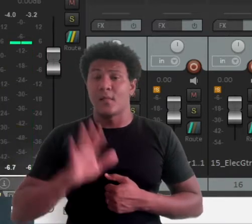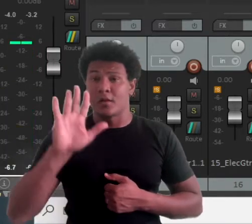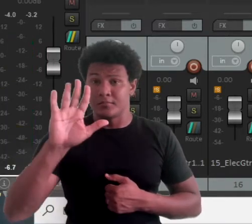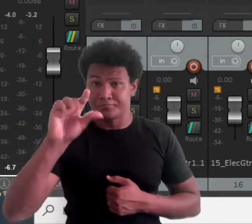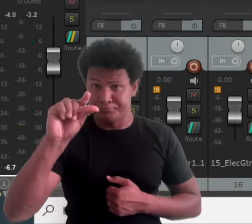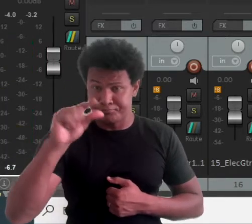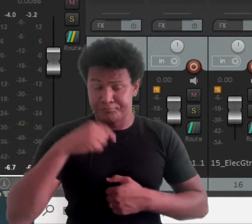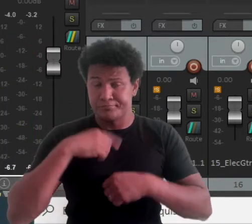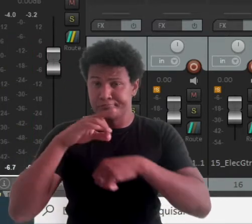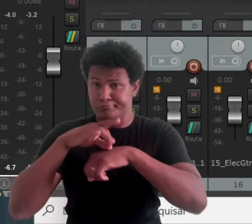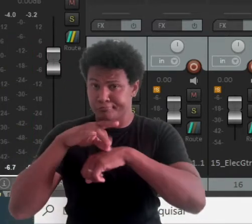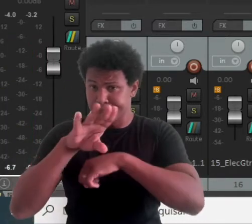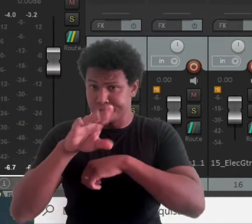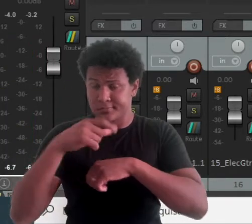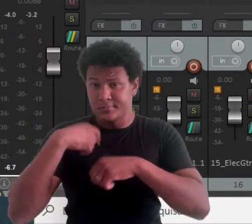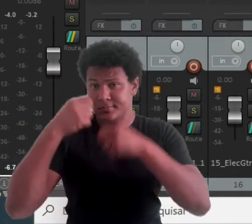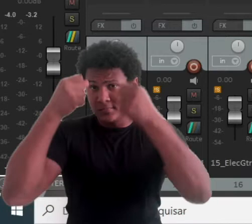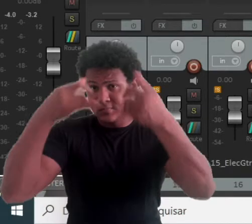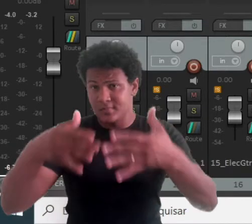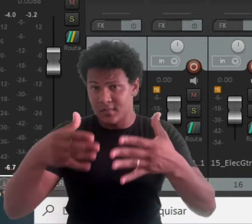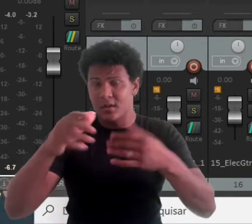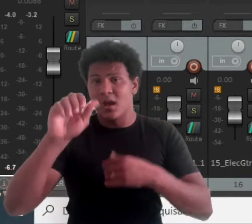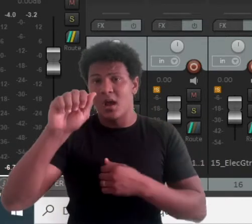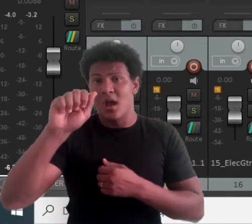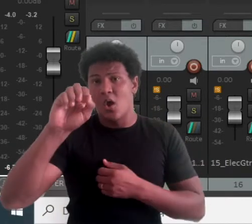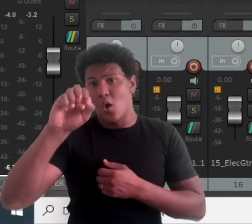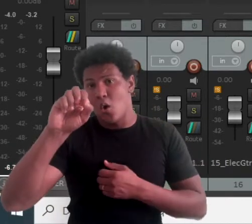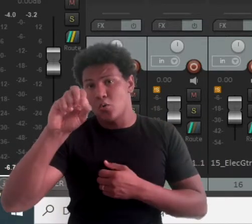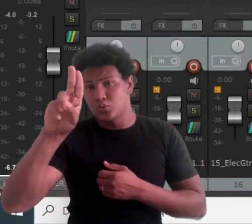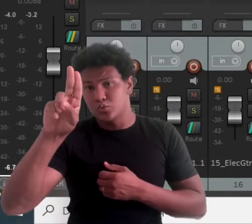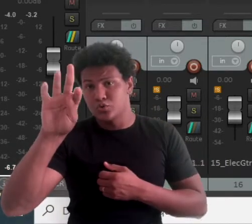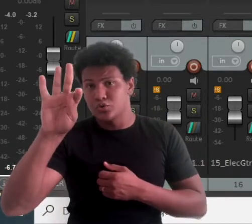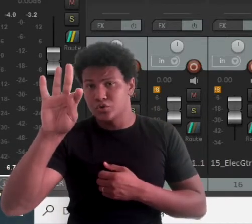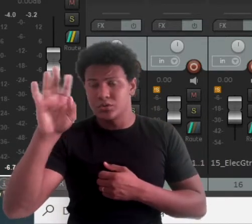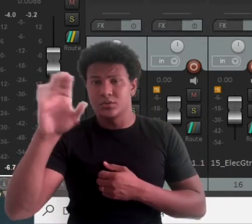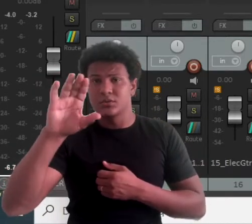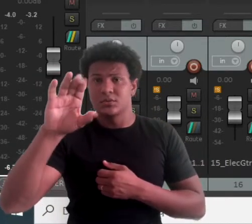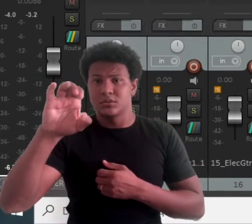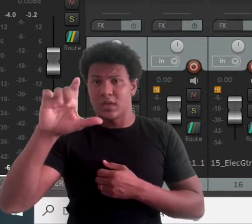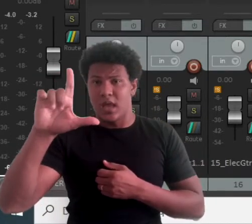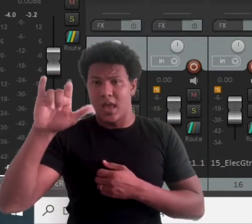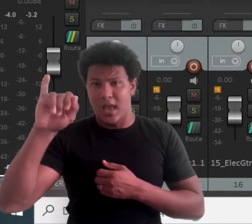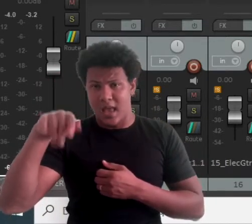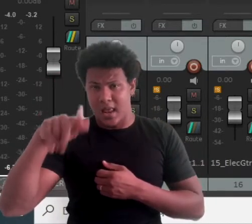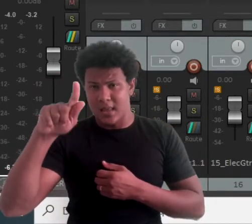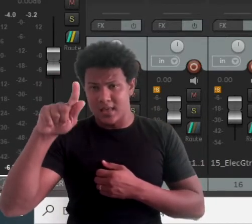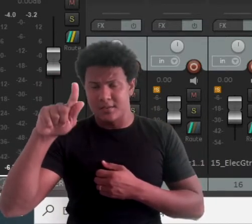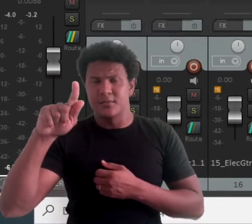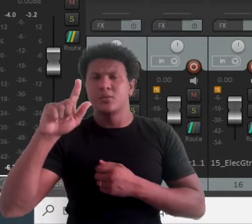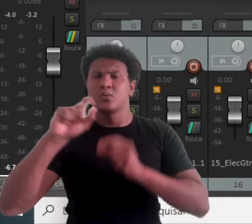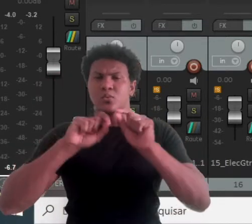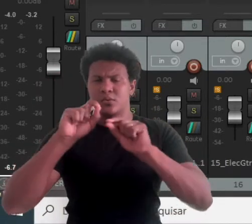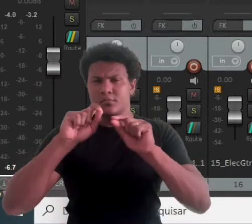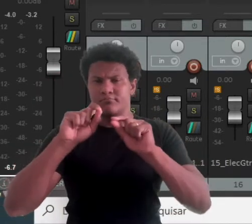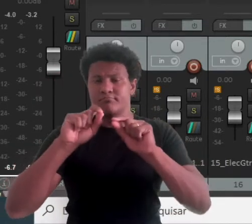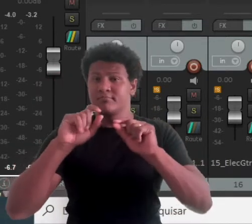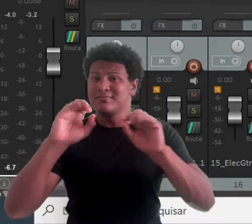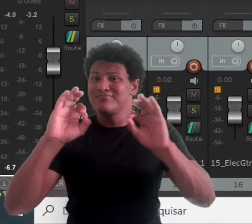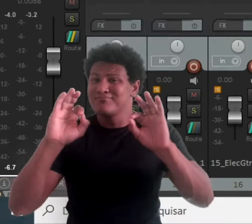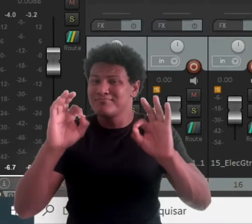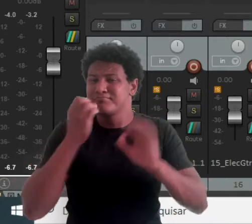Ah, uma coisa logo, deixa eu explicar logo para vocês esse outselling também. Cara, o ideal é que a gente trabalhe